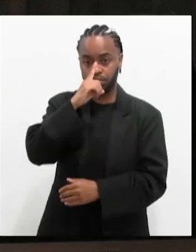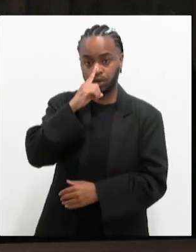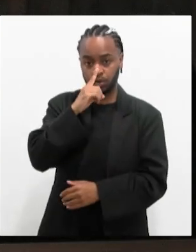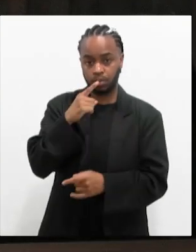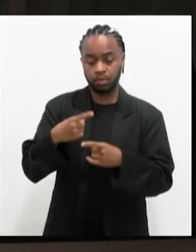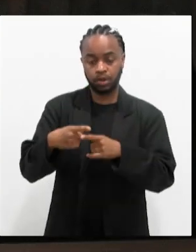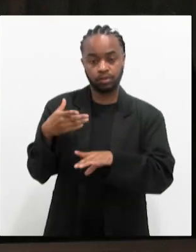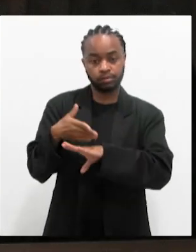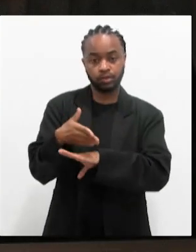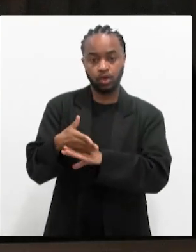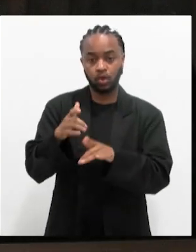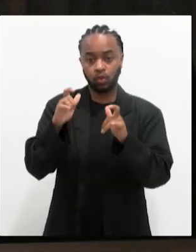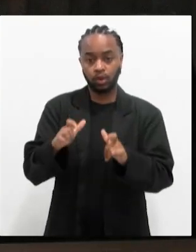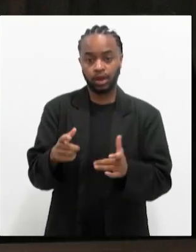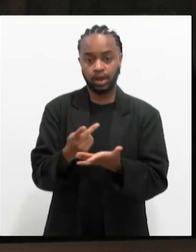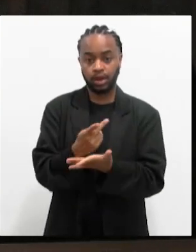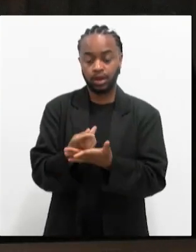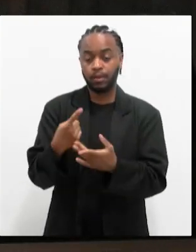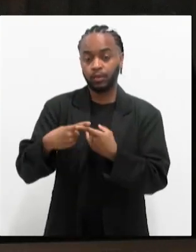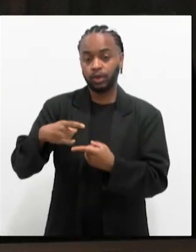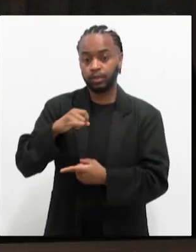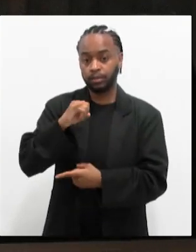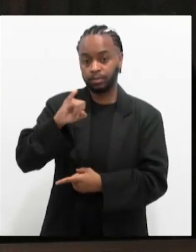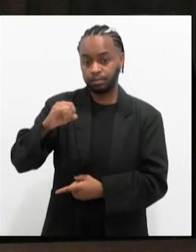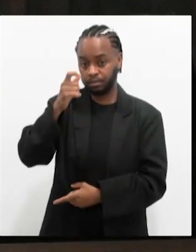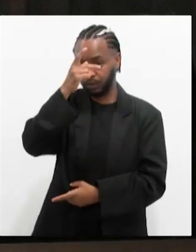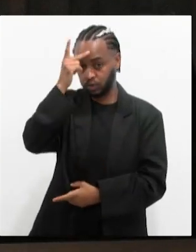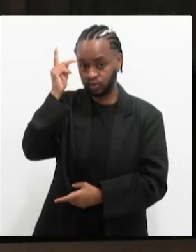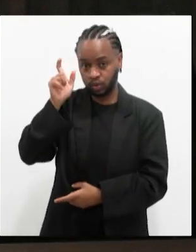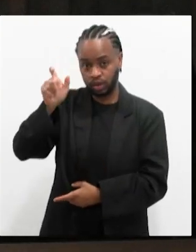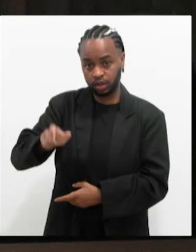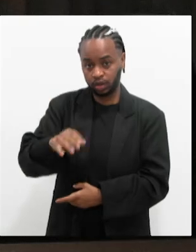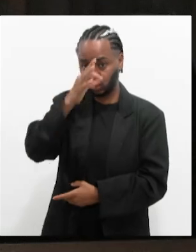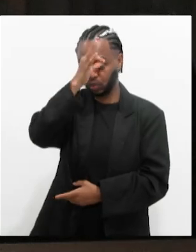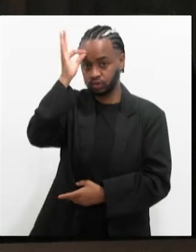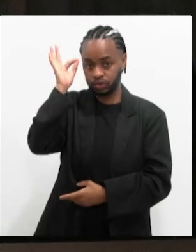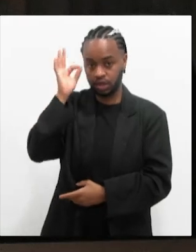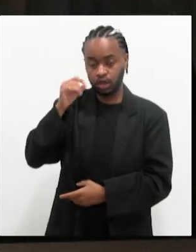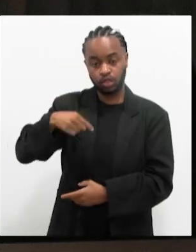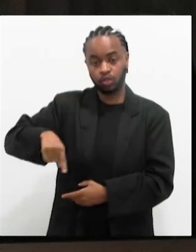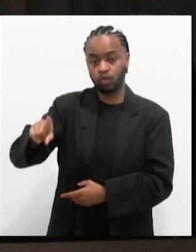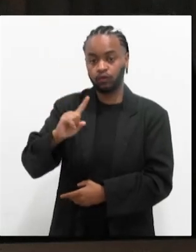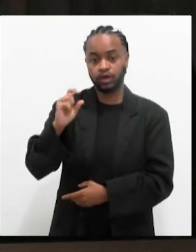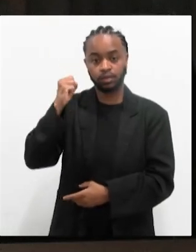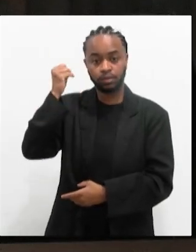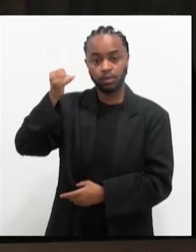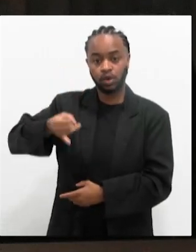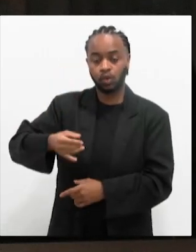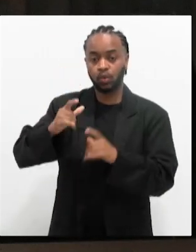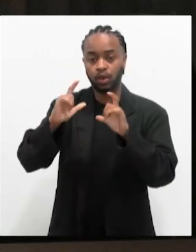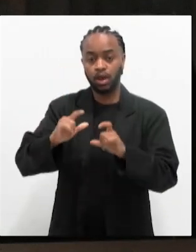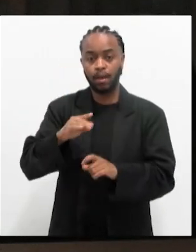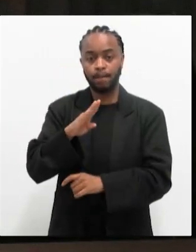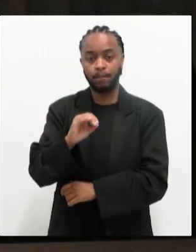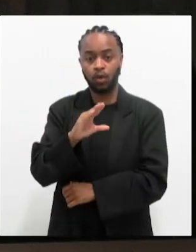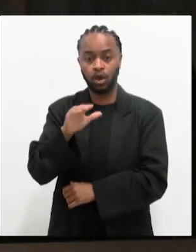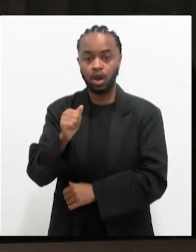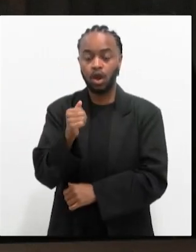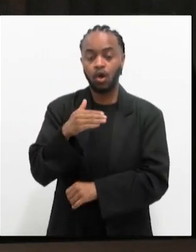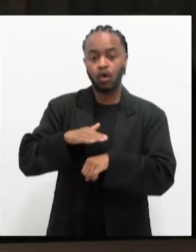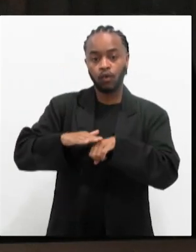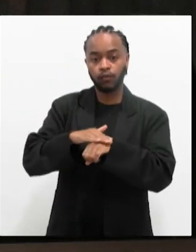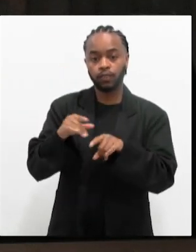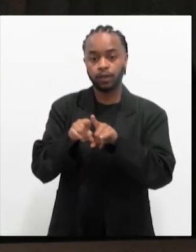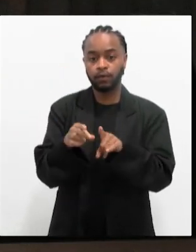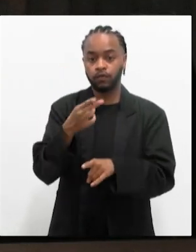errado. Porque uma pessoa inocente, senhor presidente, não está à madrugada numa boca de fumo, conversando e fumando maconha